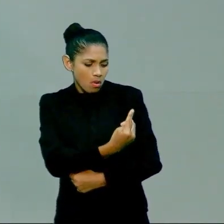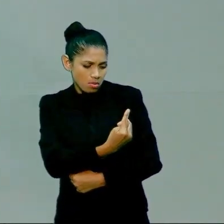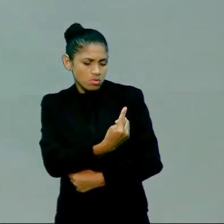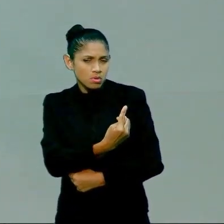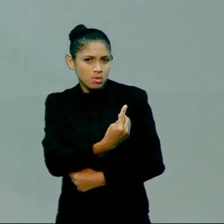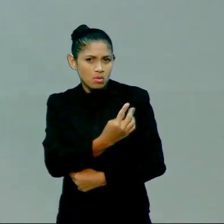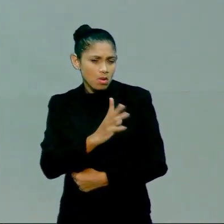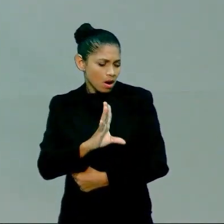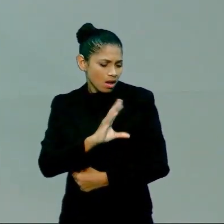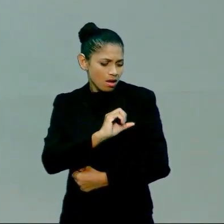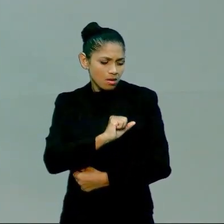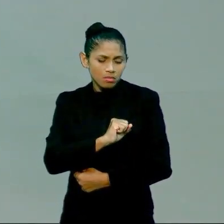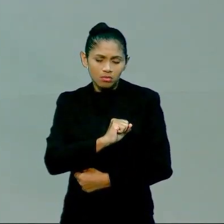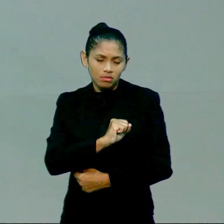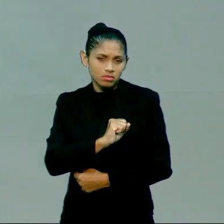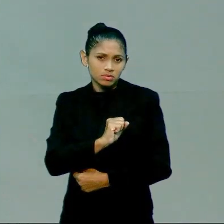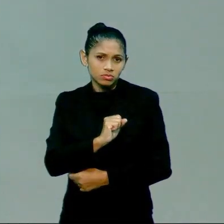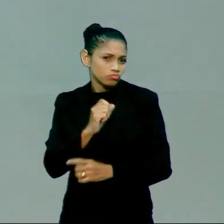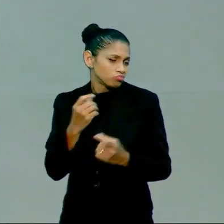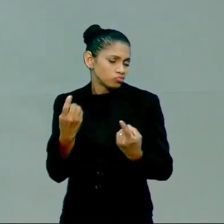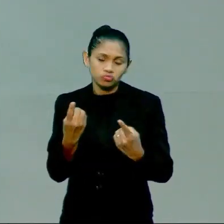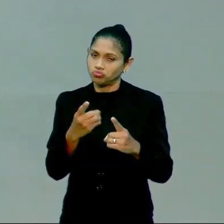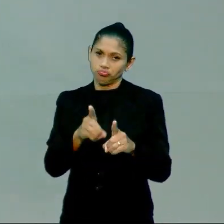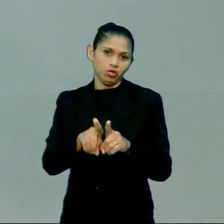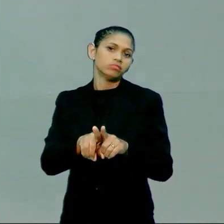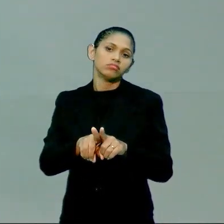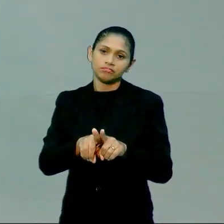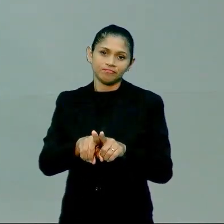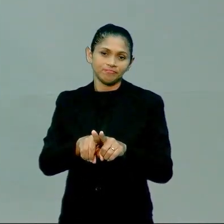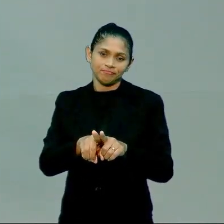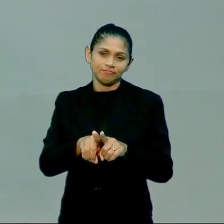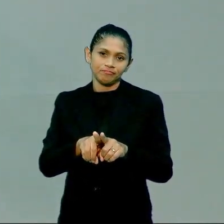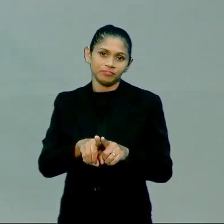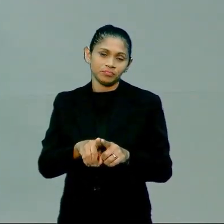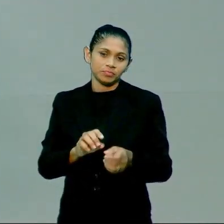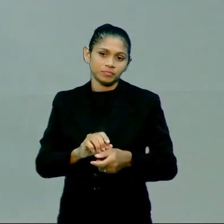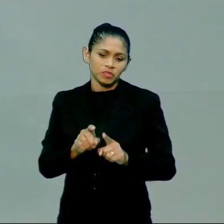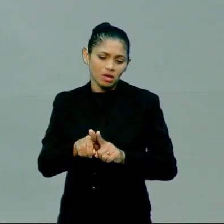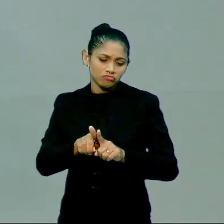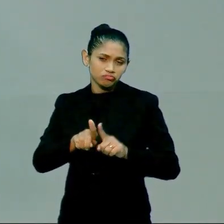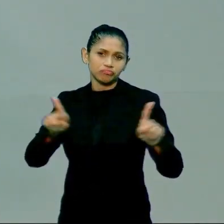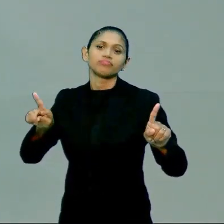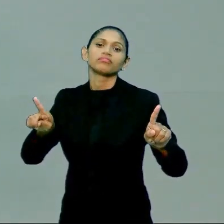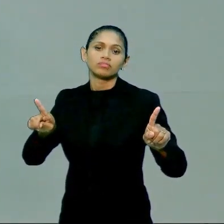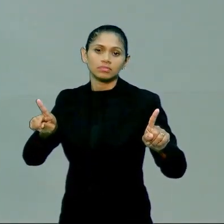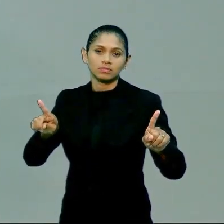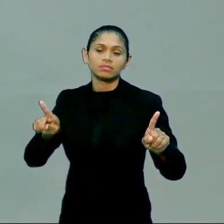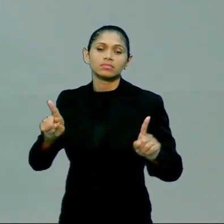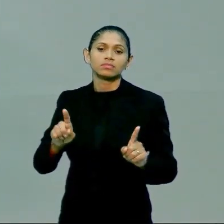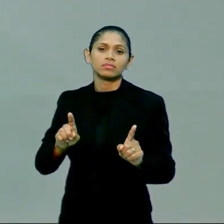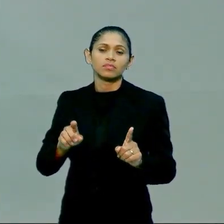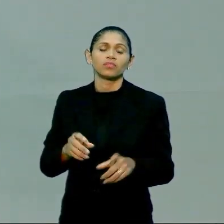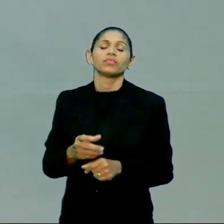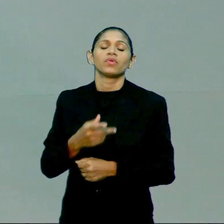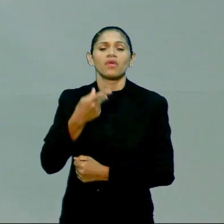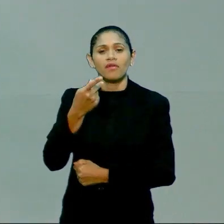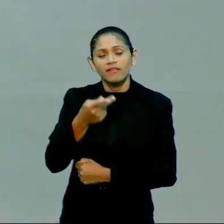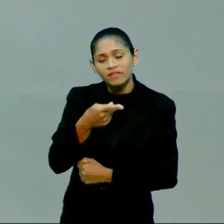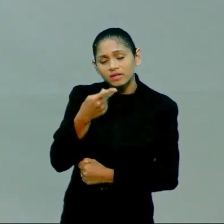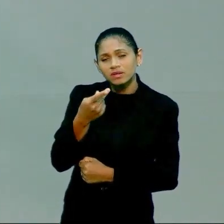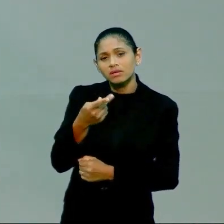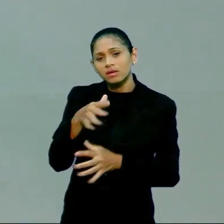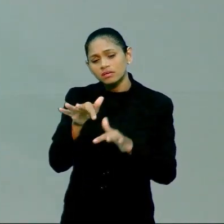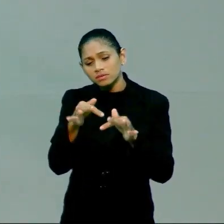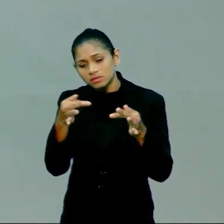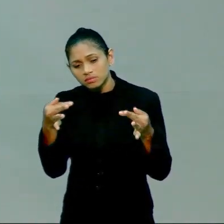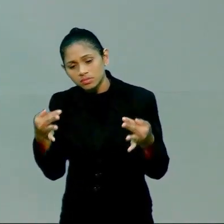né? Imaginando que dá a entender a sua ex-companheira está ali com ele. E ele fica falando dessa